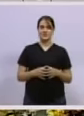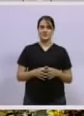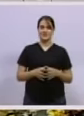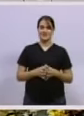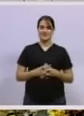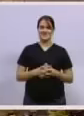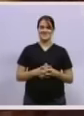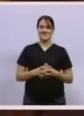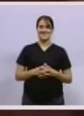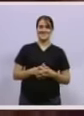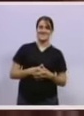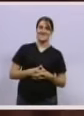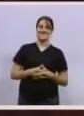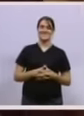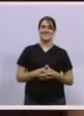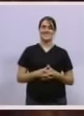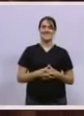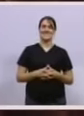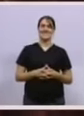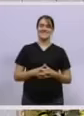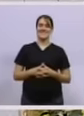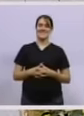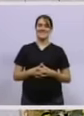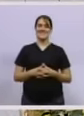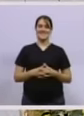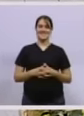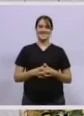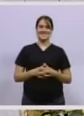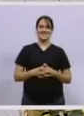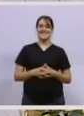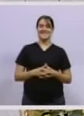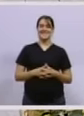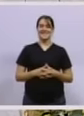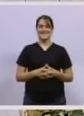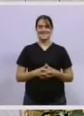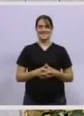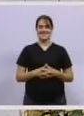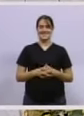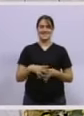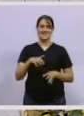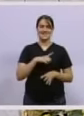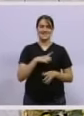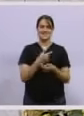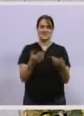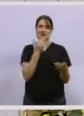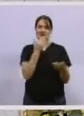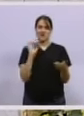Vem caviar, é uma tristeza, ninguém dá conta daquilo, né? Come achando que é agulhinha, arroz agulhinha.